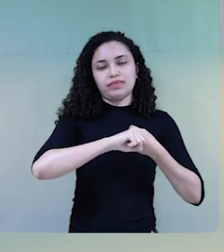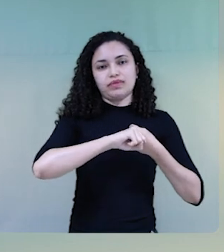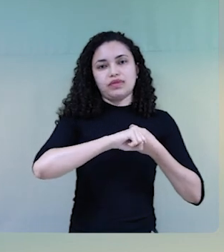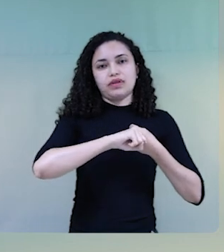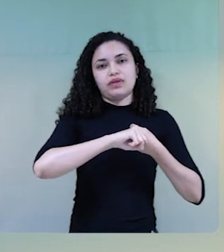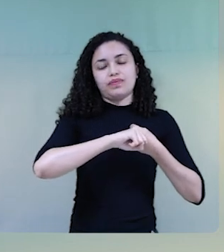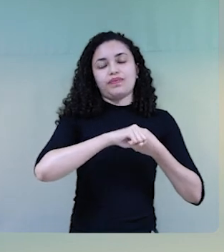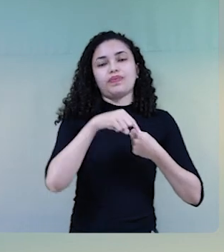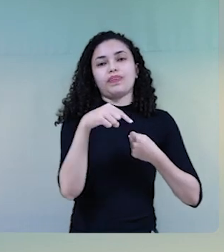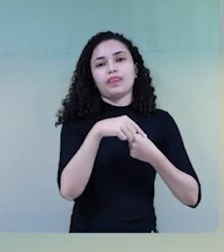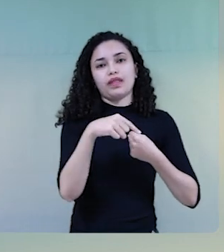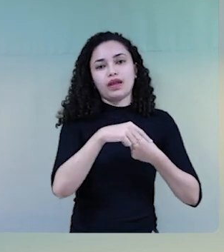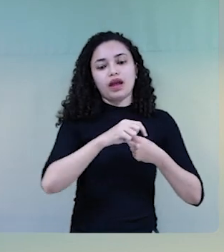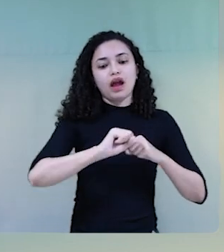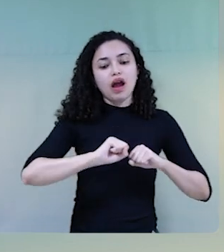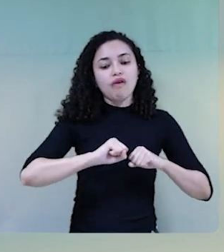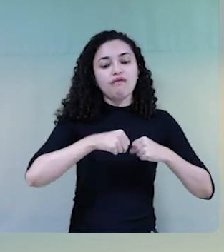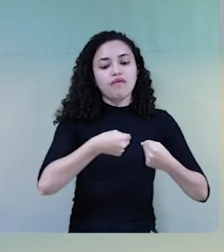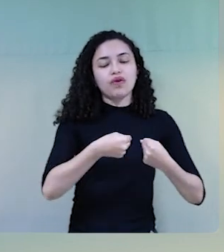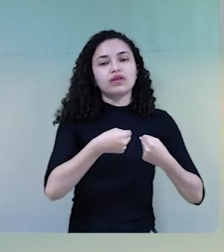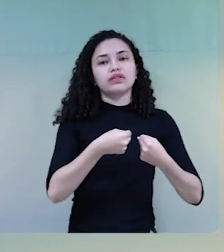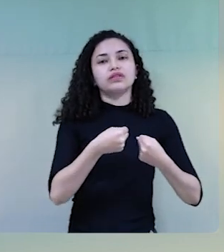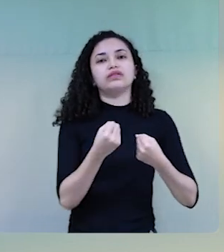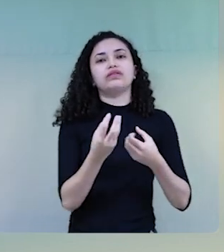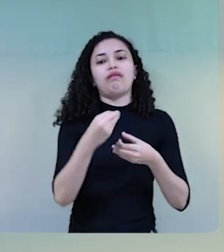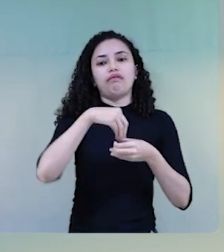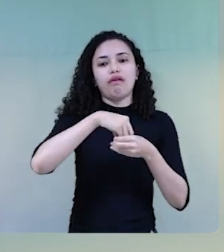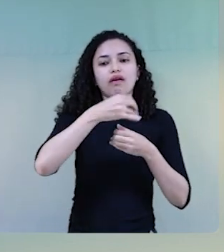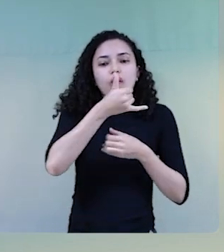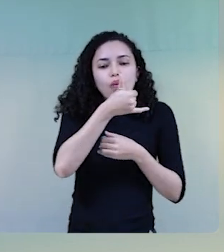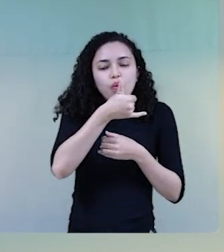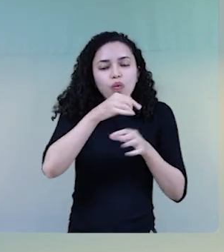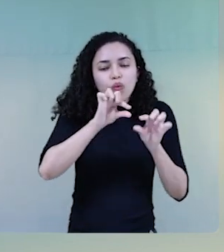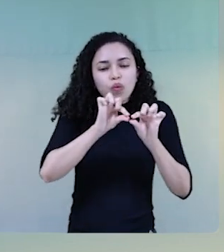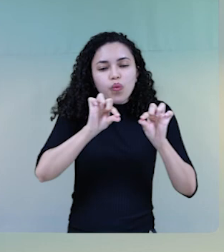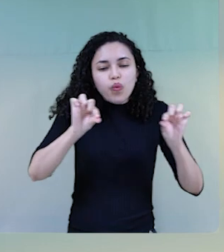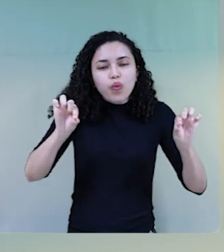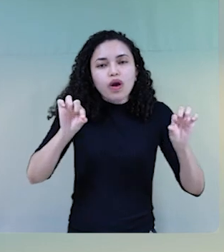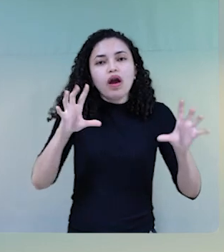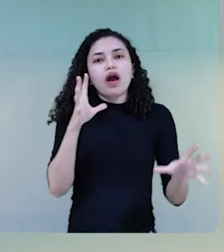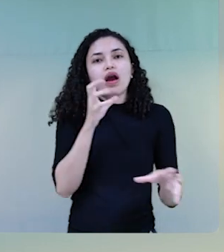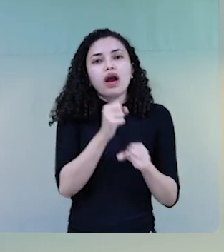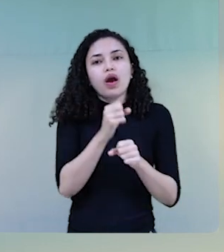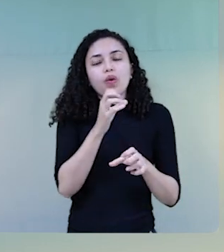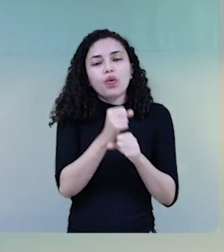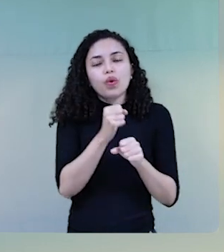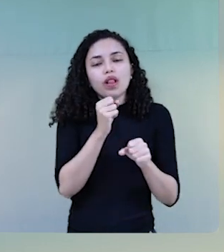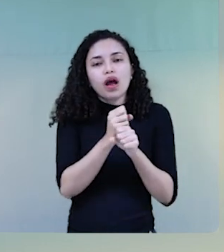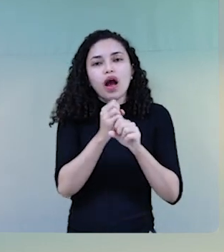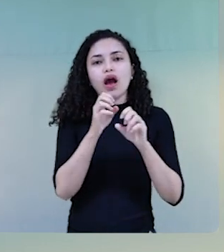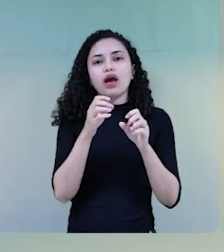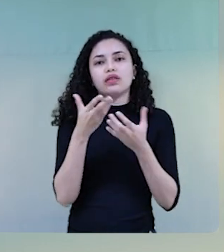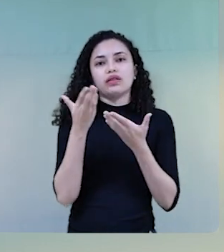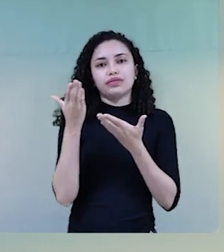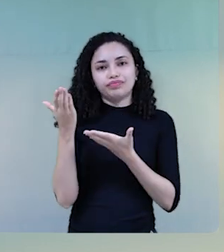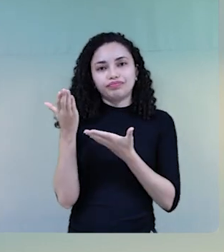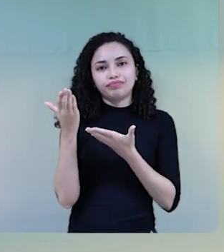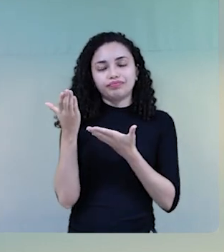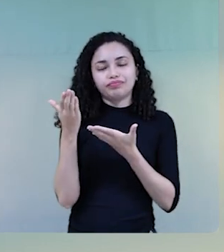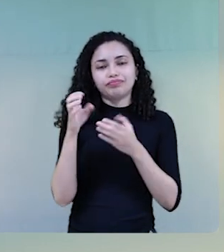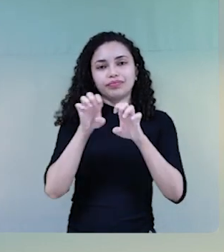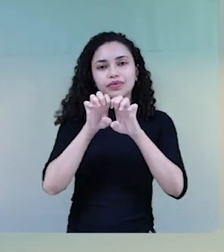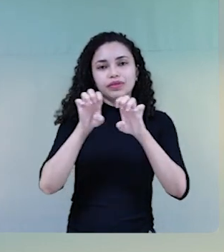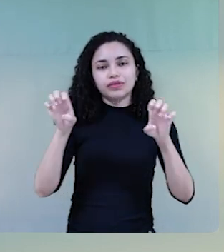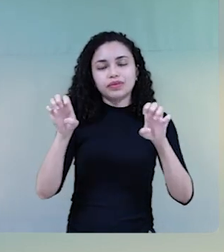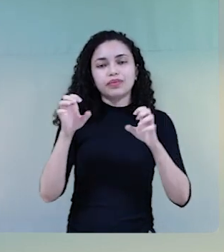A força magnética, quando atua em fios, ela pode ser calculada, pessoal, por essa expressão. Ficou